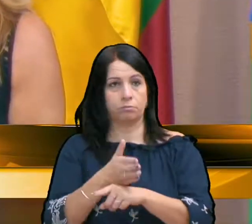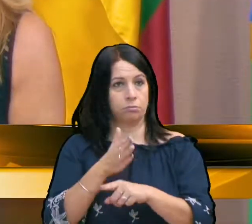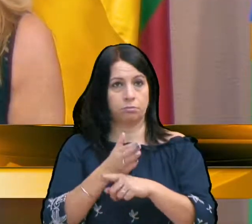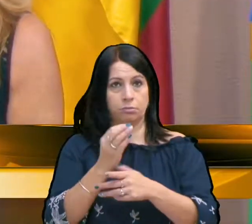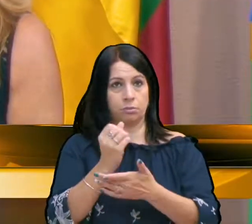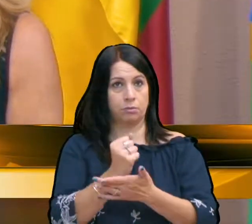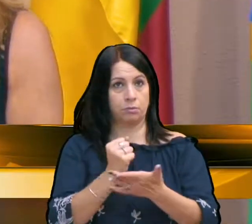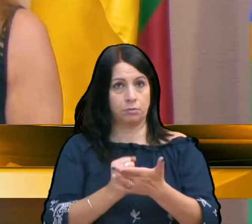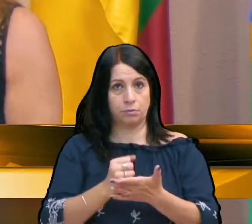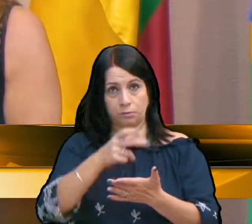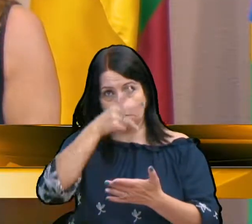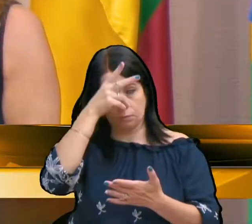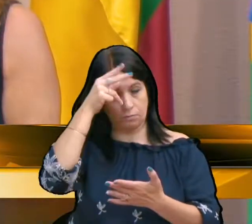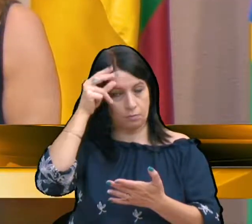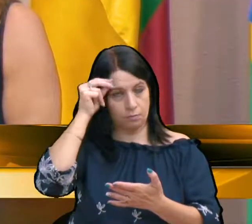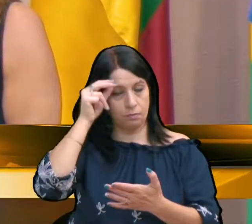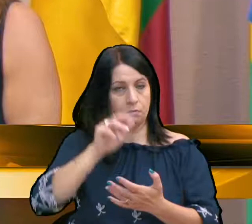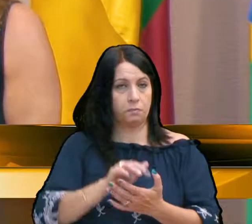cadastro municipal.